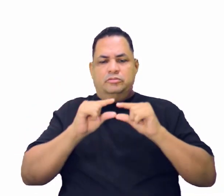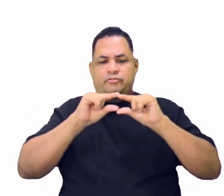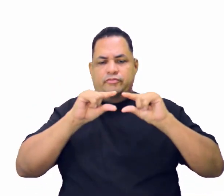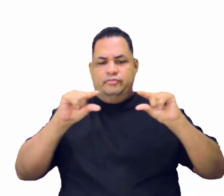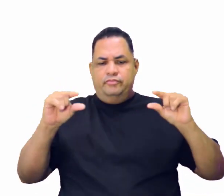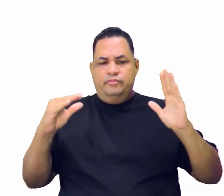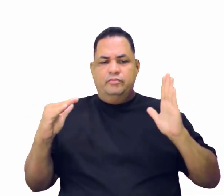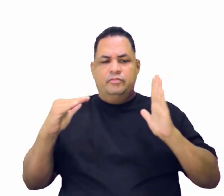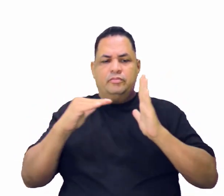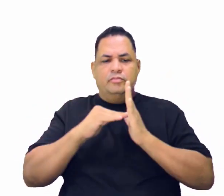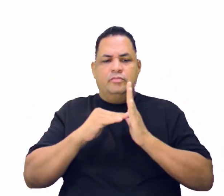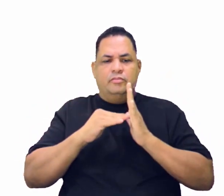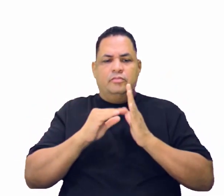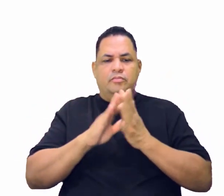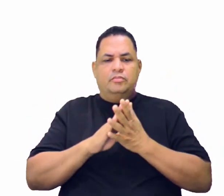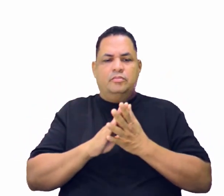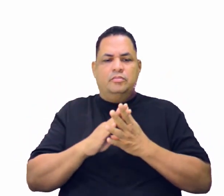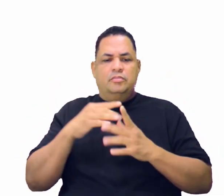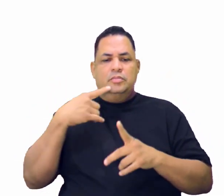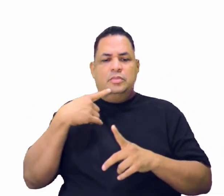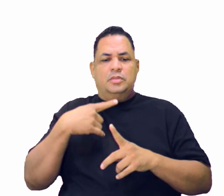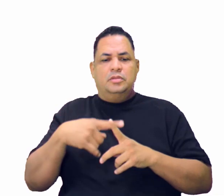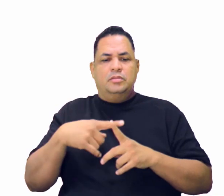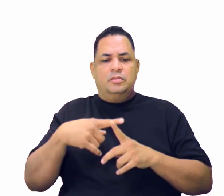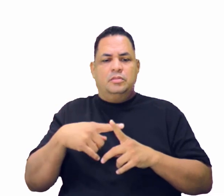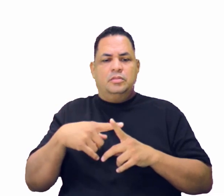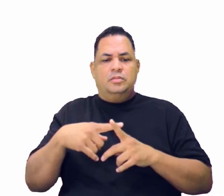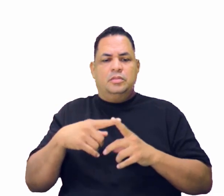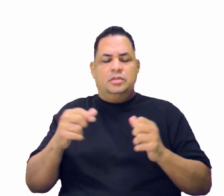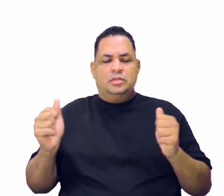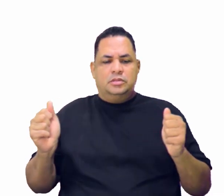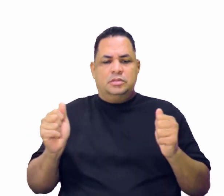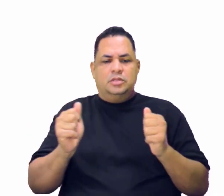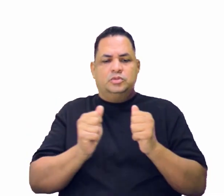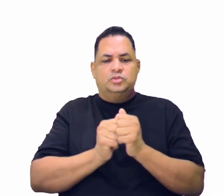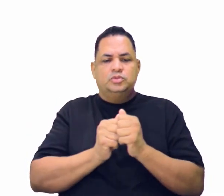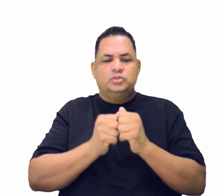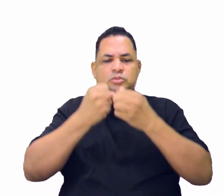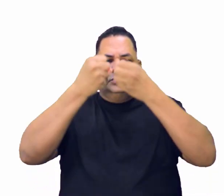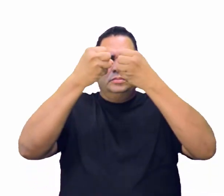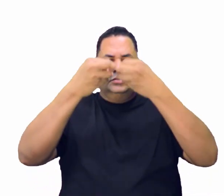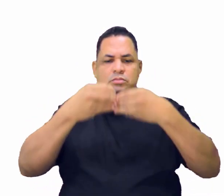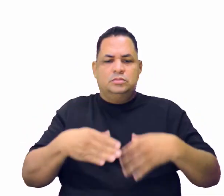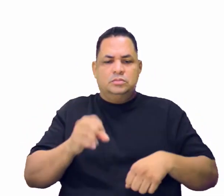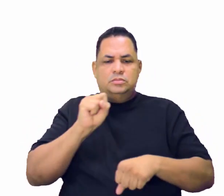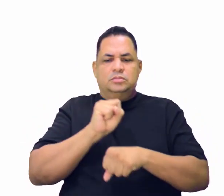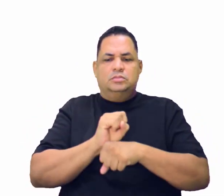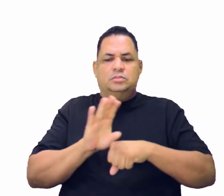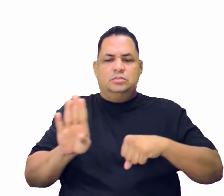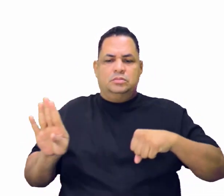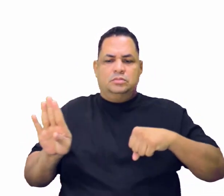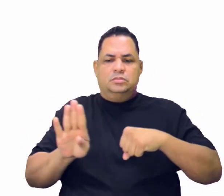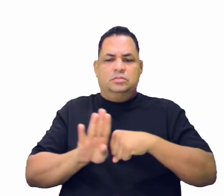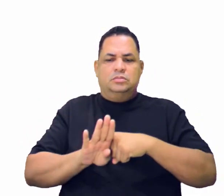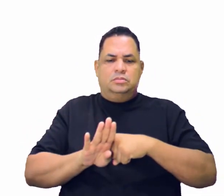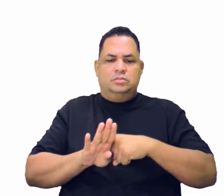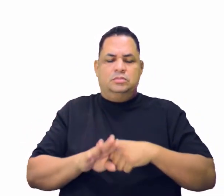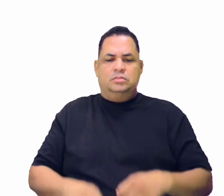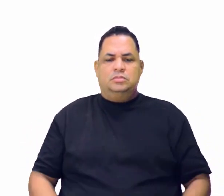aqui, porque tá junto, ter a função de substantivo. Beleza? Só nessa tira aí